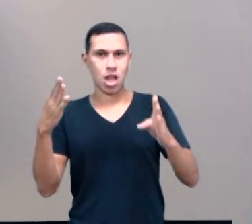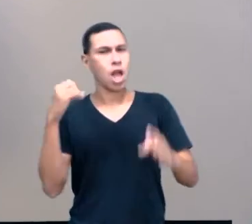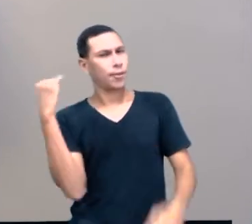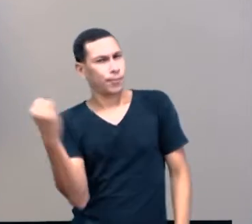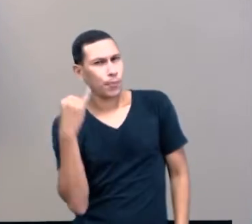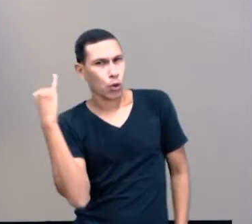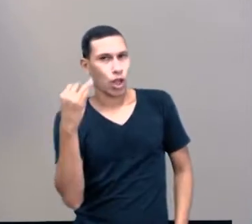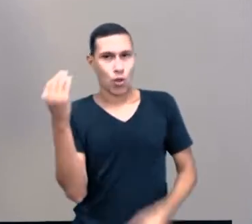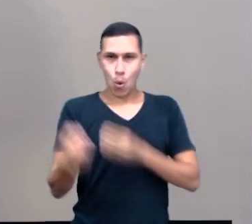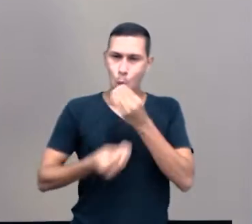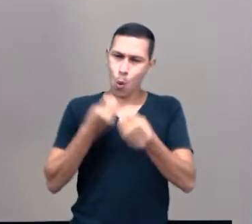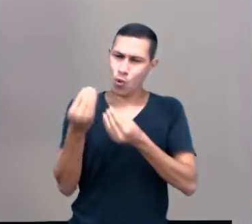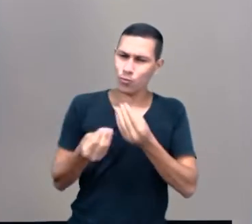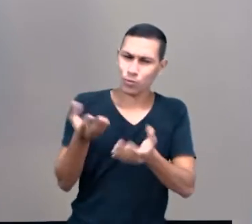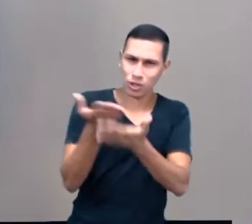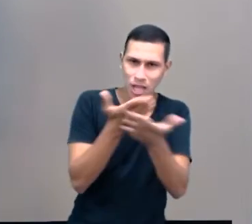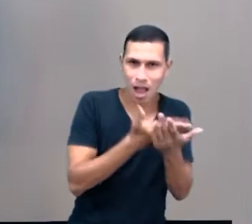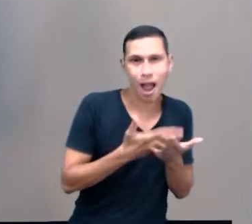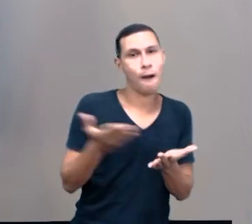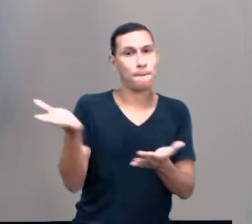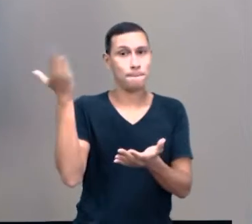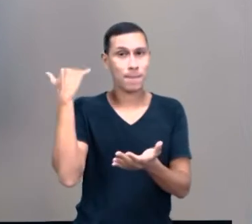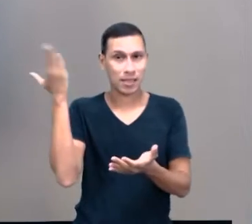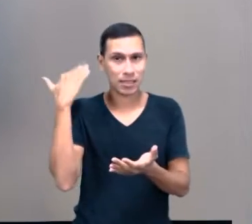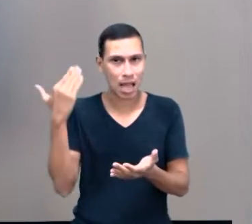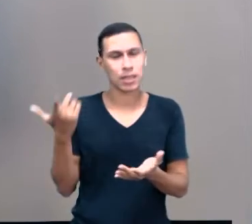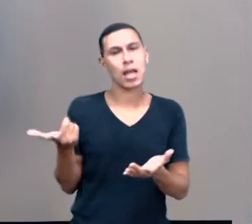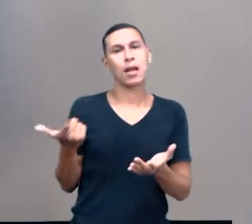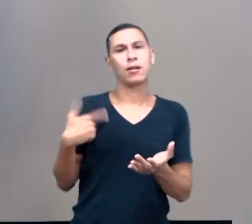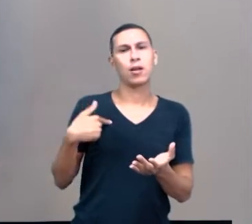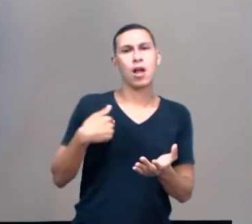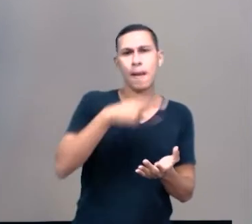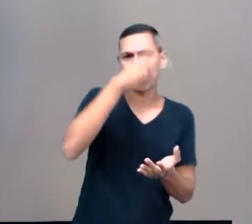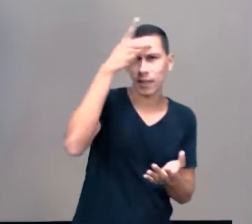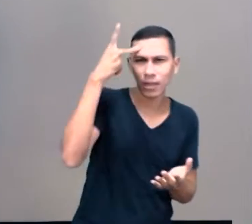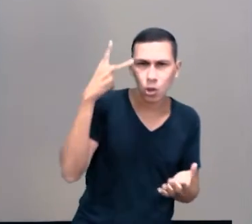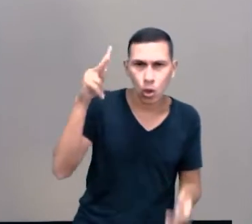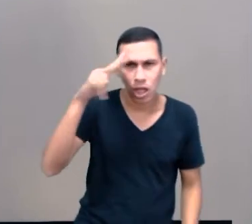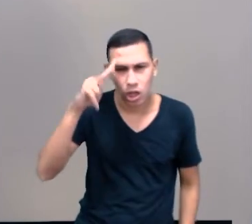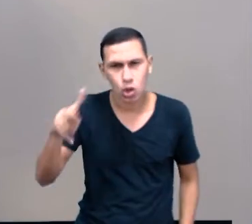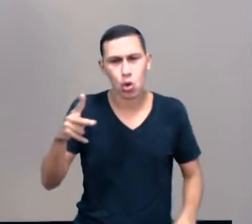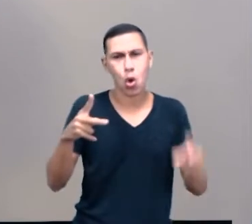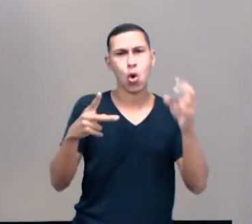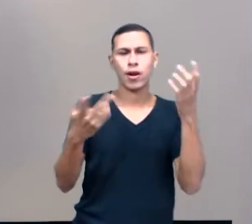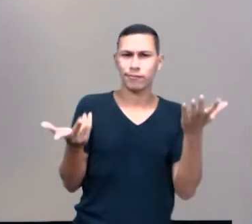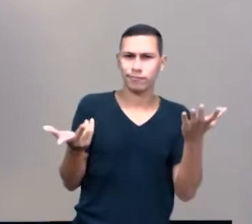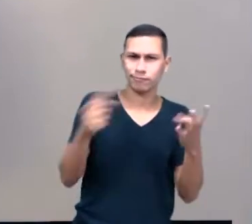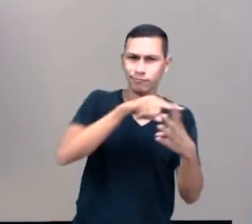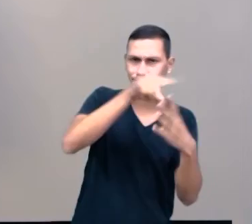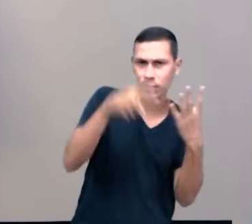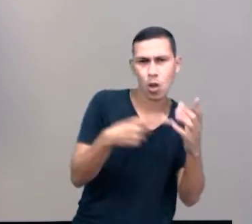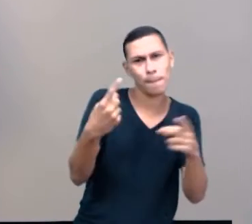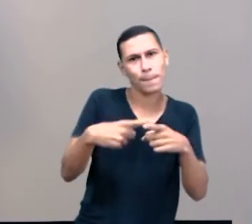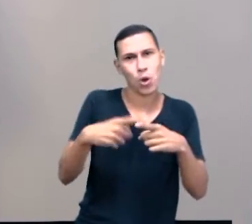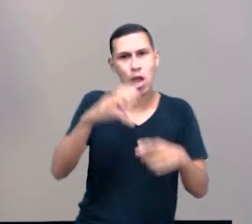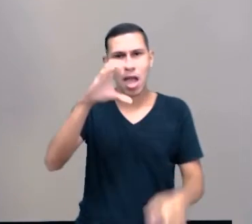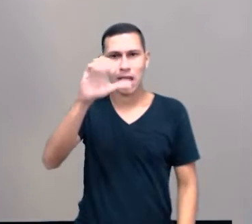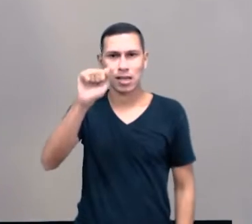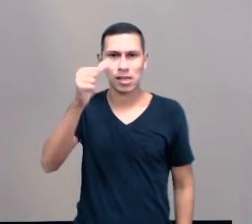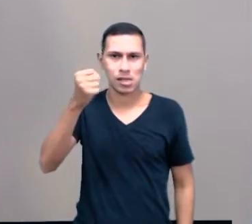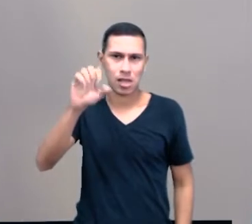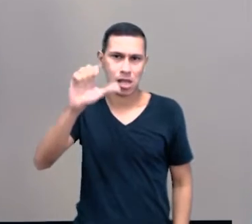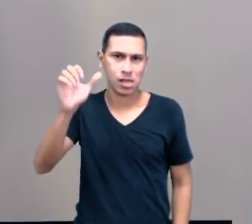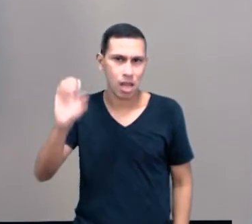importante, como eu disse na aula passada, a consistência desses personagens, porque nós sabemos que o Cascão, ele não fugiu